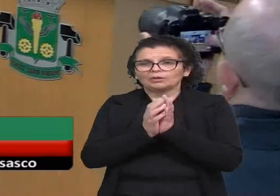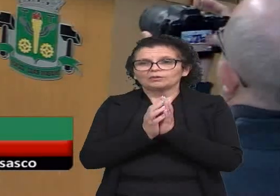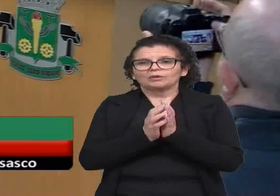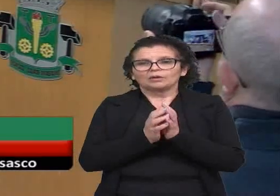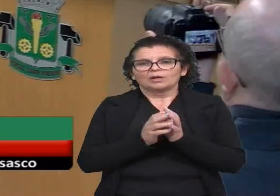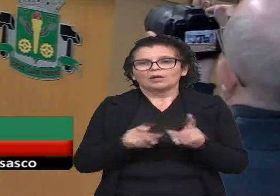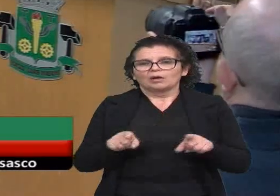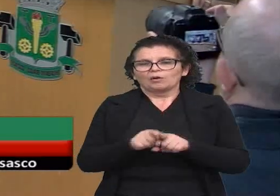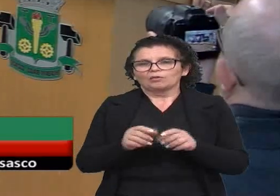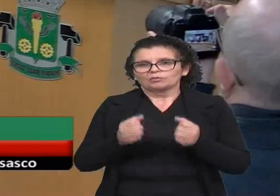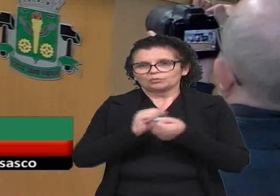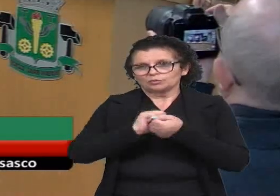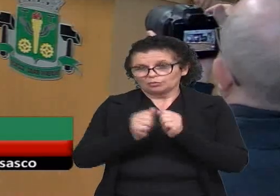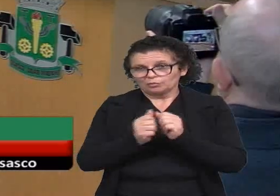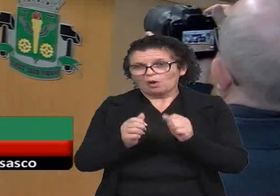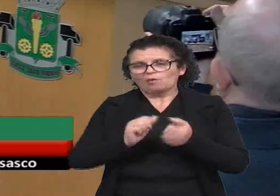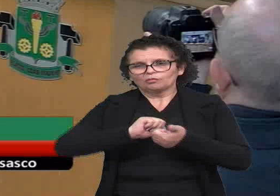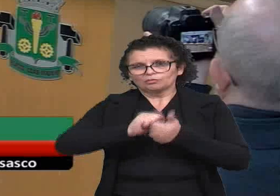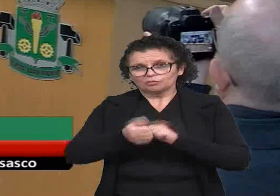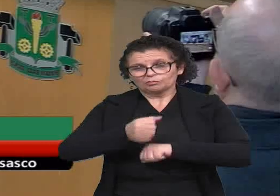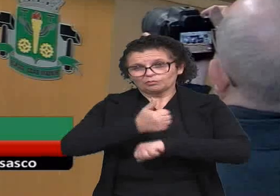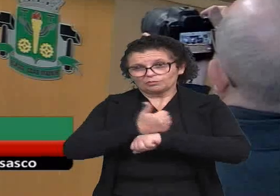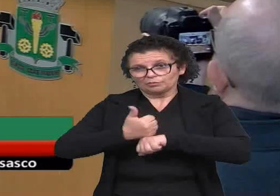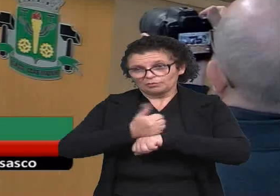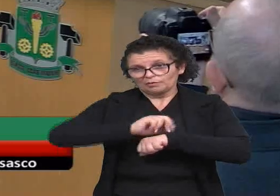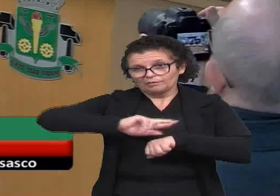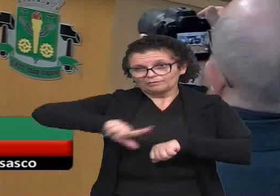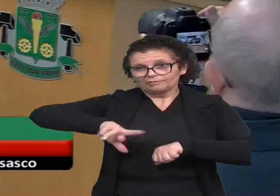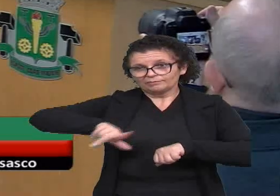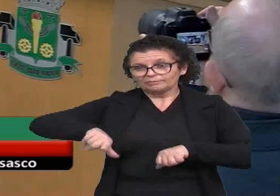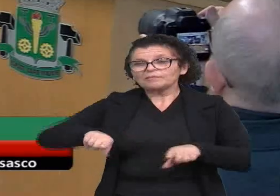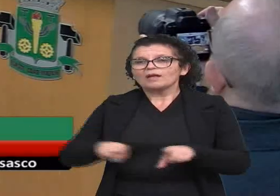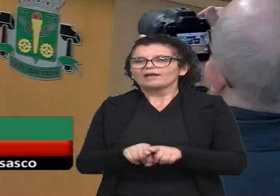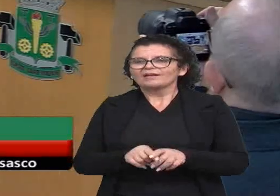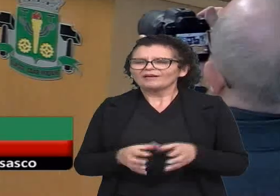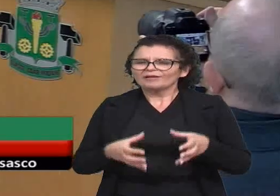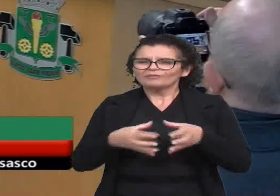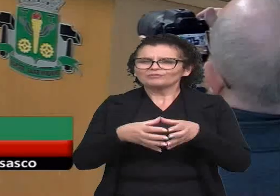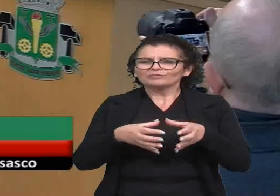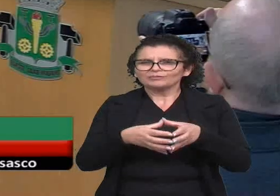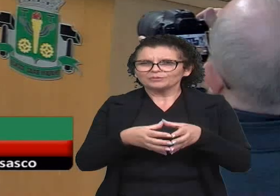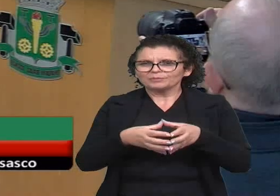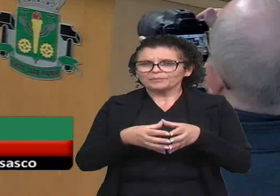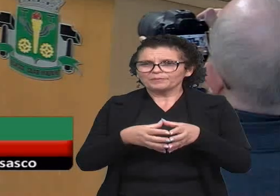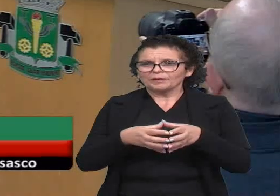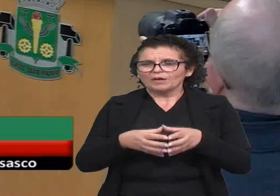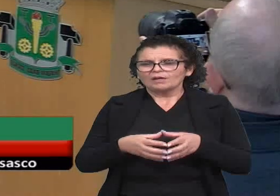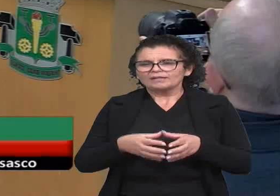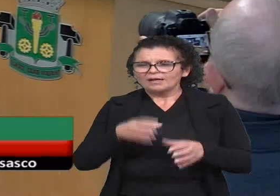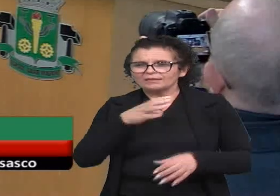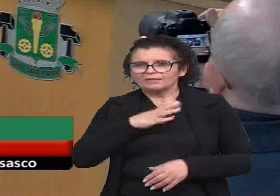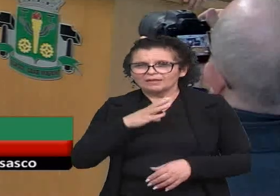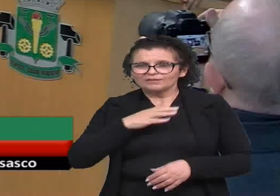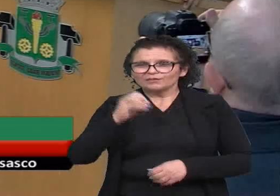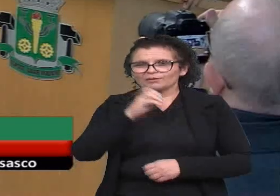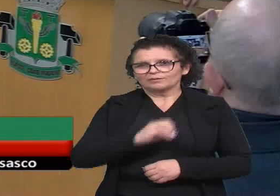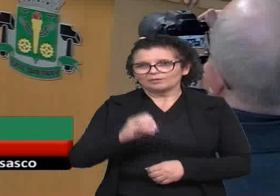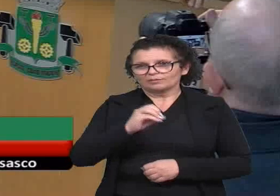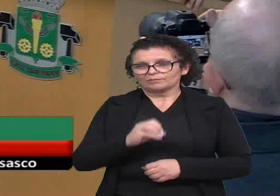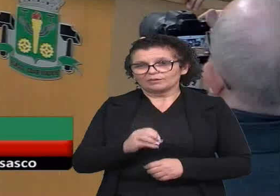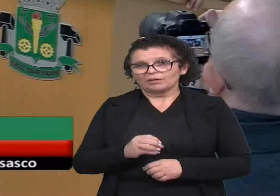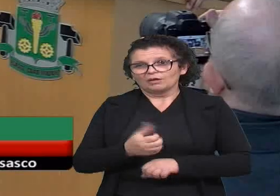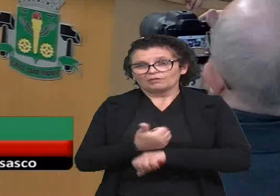cumprimentar todos apaixonados pelo futebol. E falar da Ilha da Madeira é falar da cidade de Osasco em relação ao futebol